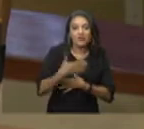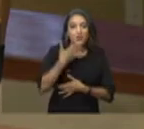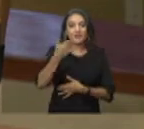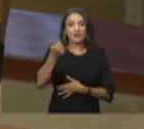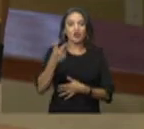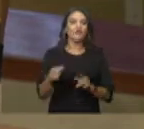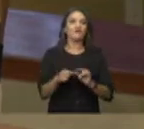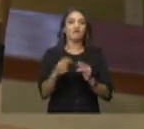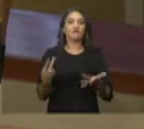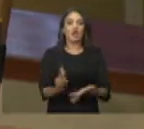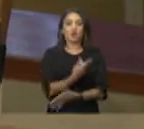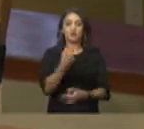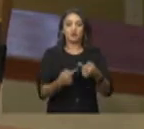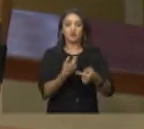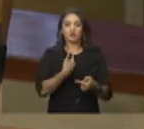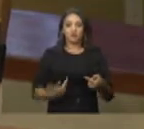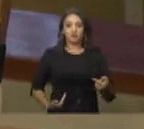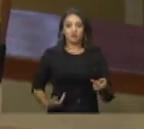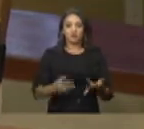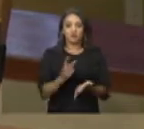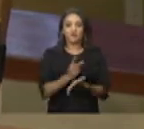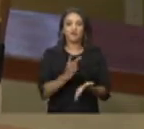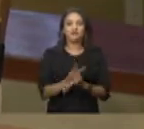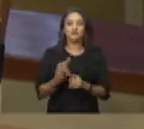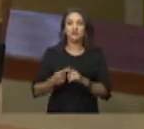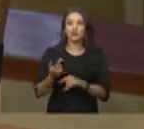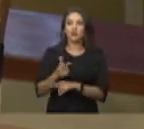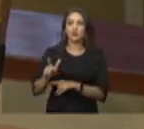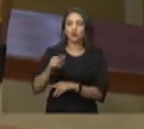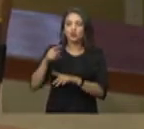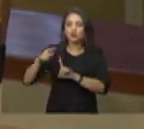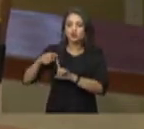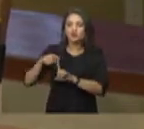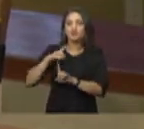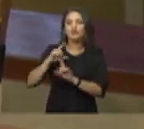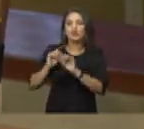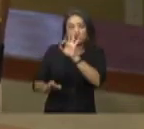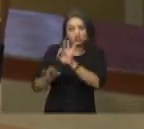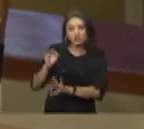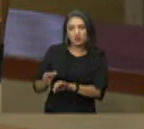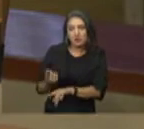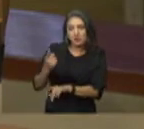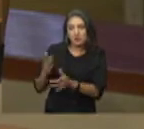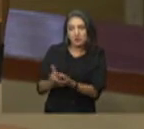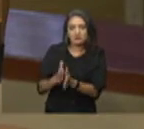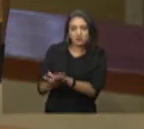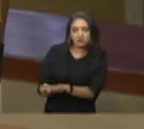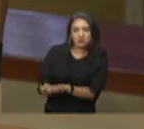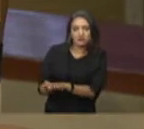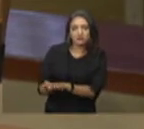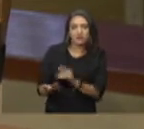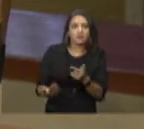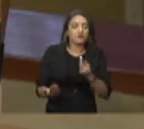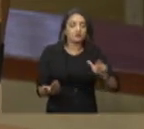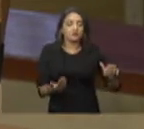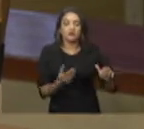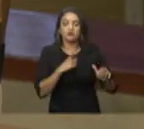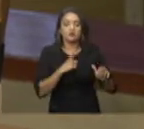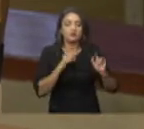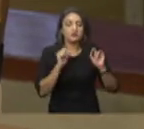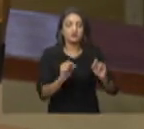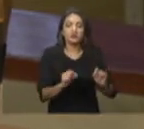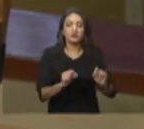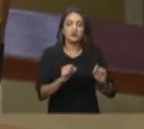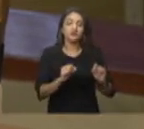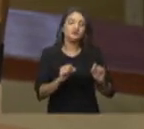públicas julgam casos particulares segundo a criação judicial deles então nós estamos fazendo